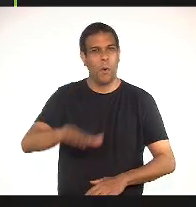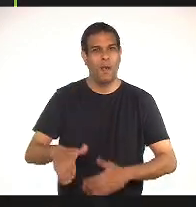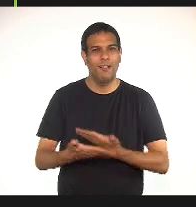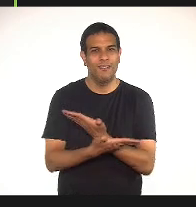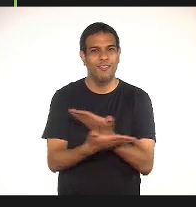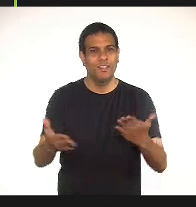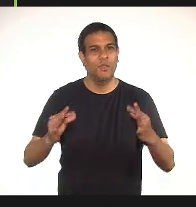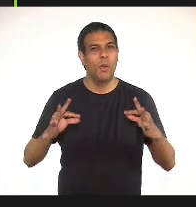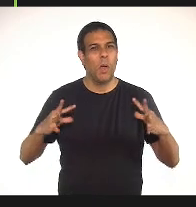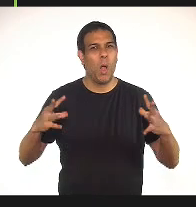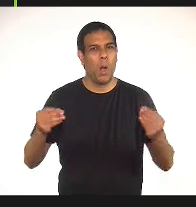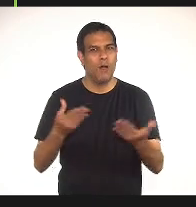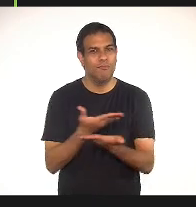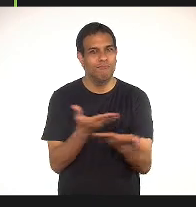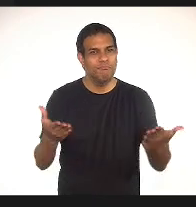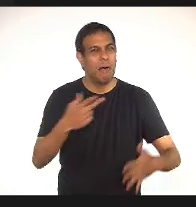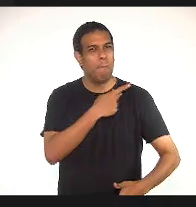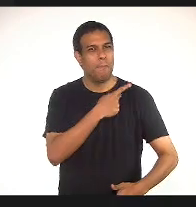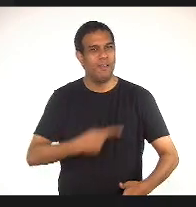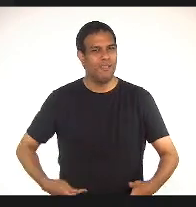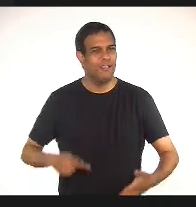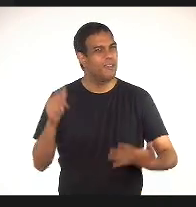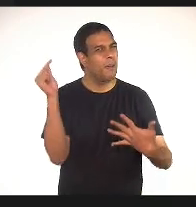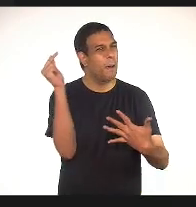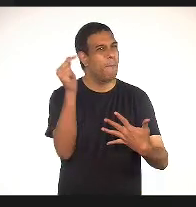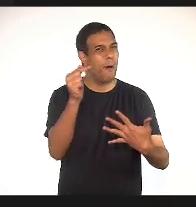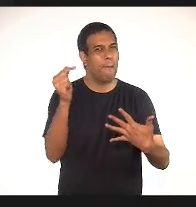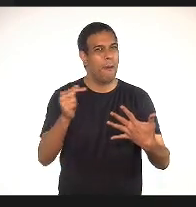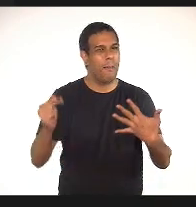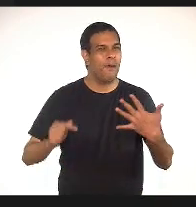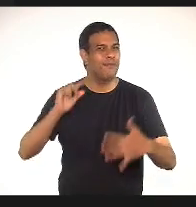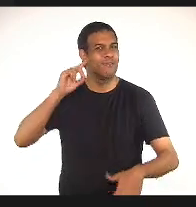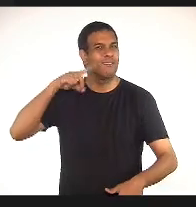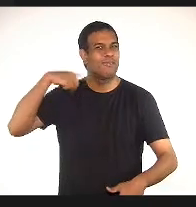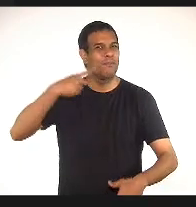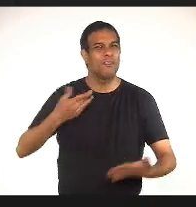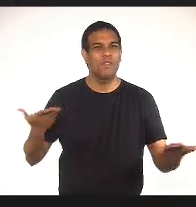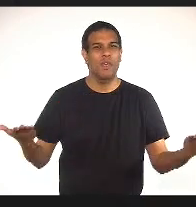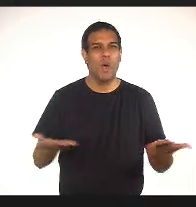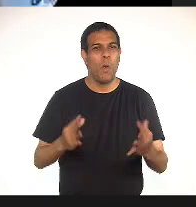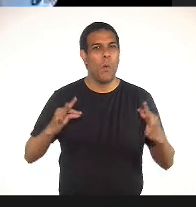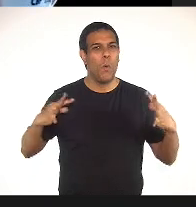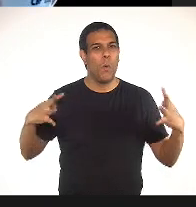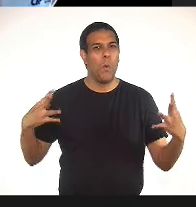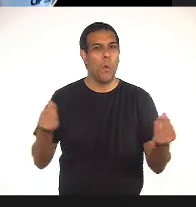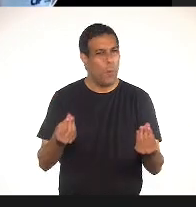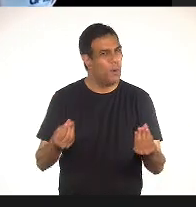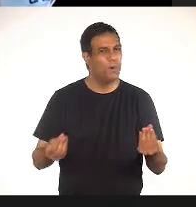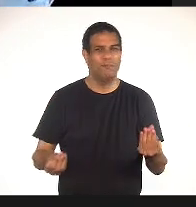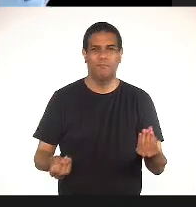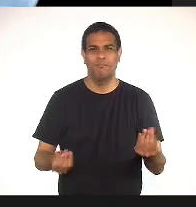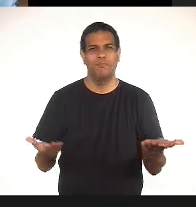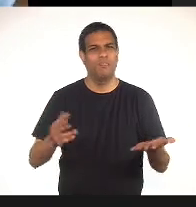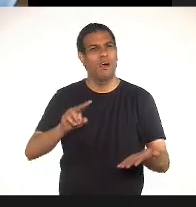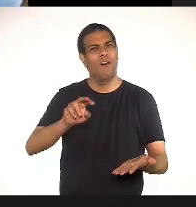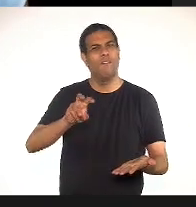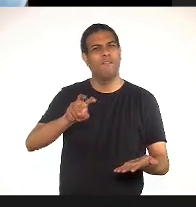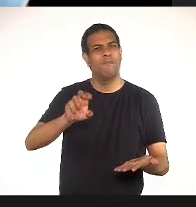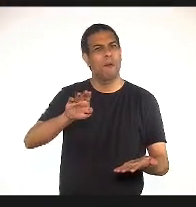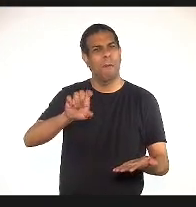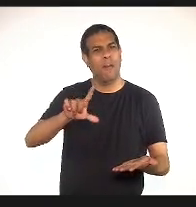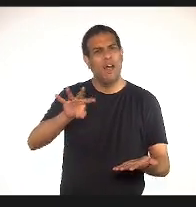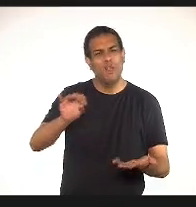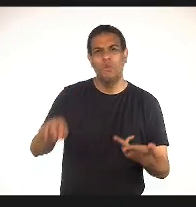boa tarde, presidente. Boa tarde, Samuel. Boa tarde, Luiz, Eliomar, Rosane, Capitão, Valdec,